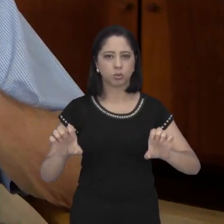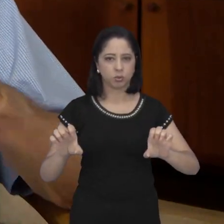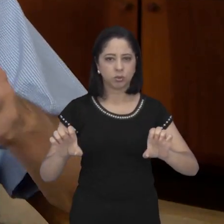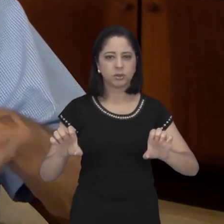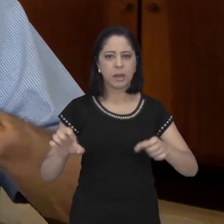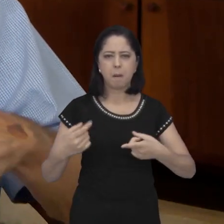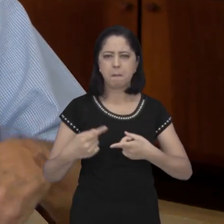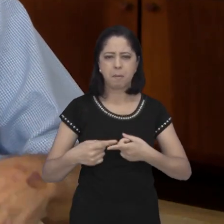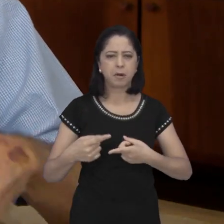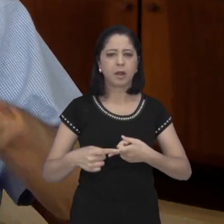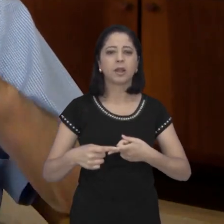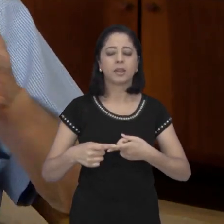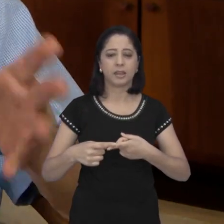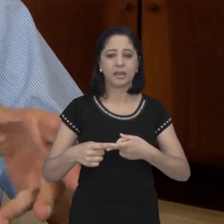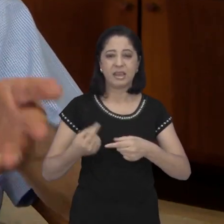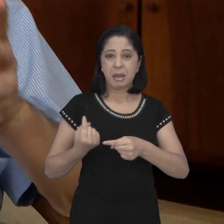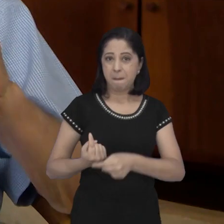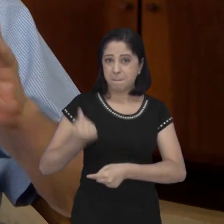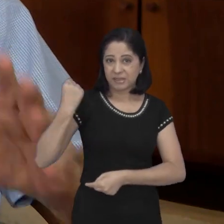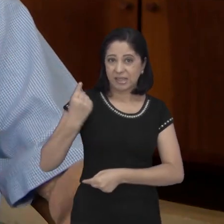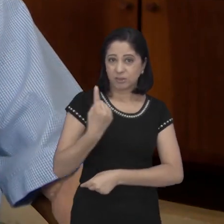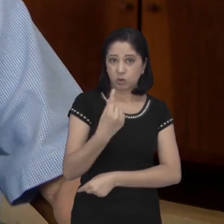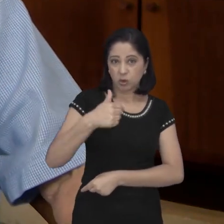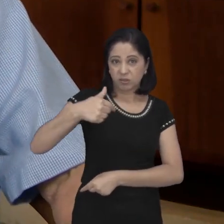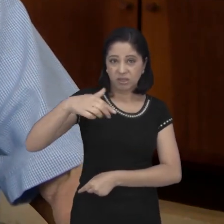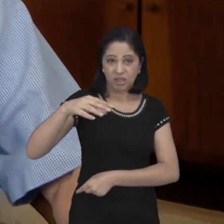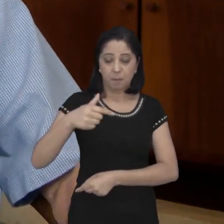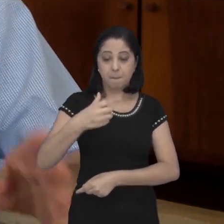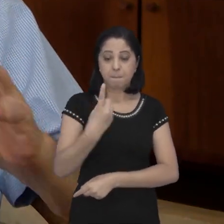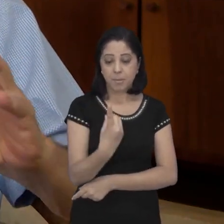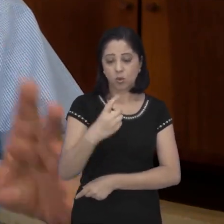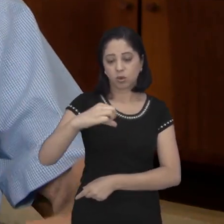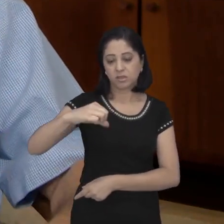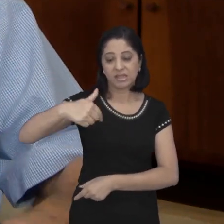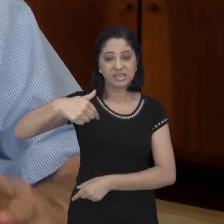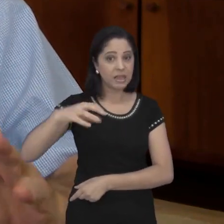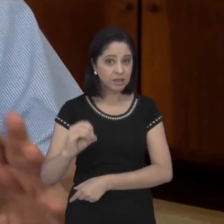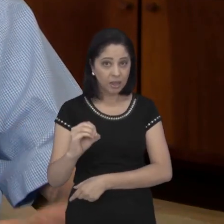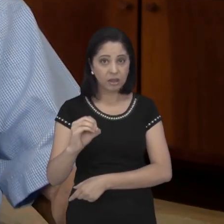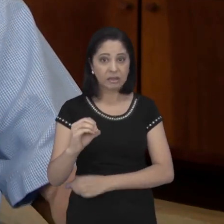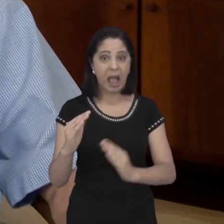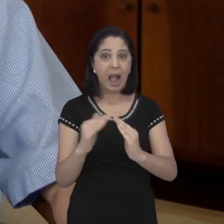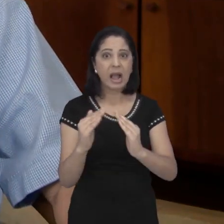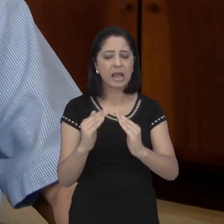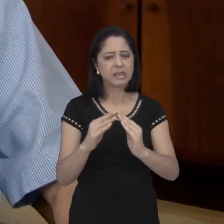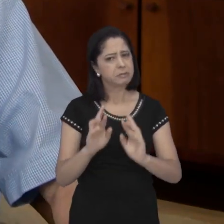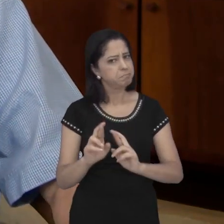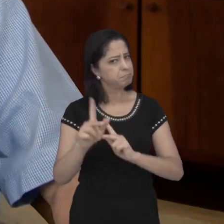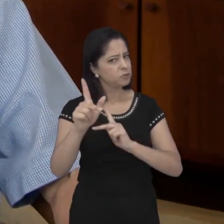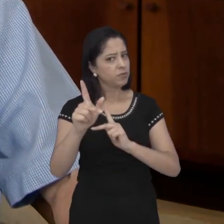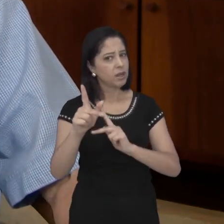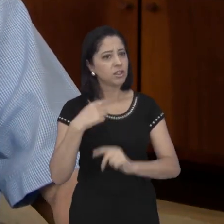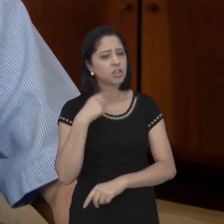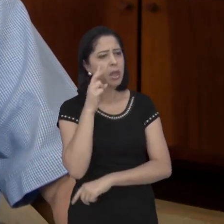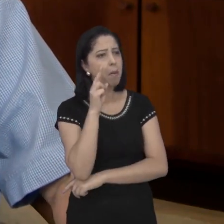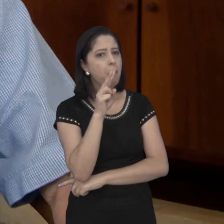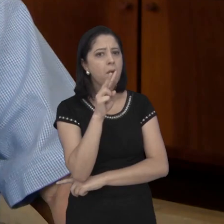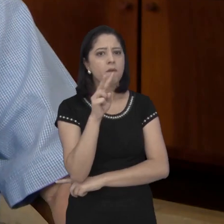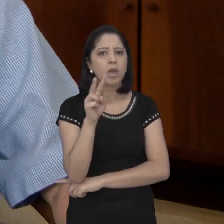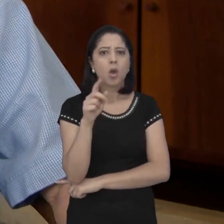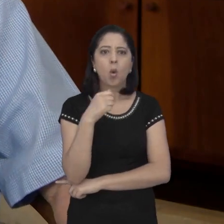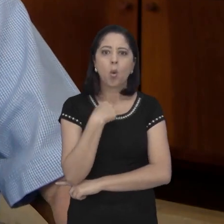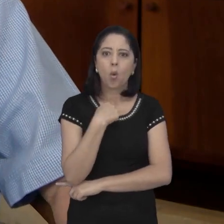sem tentar copiar ou nada, mas se aproximar da forma como ele usou os materiais, como ele tinha